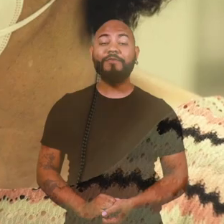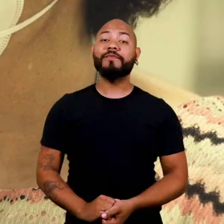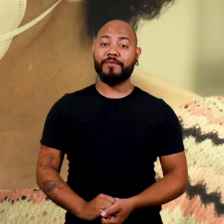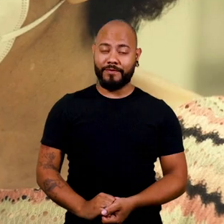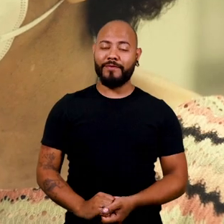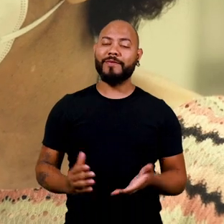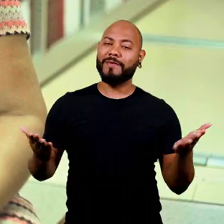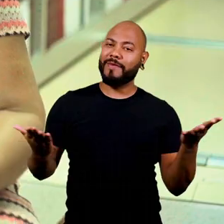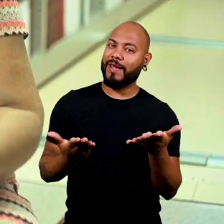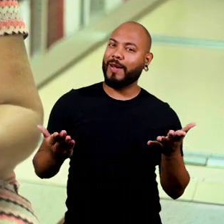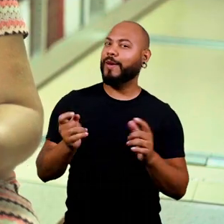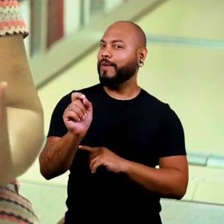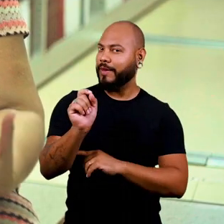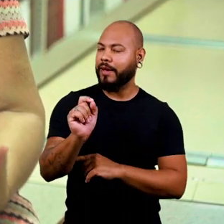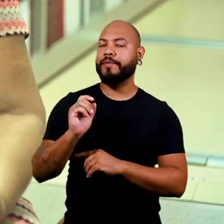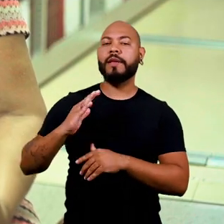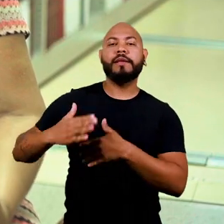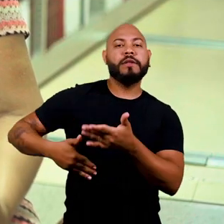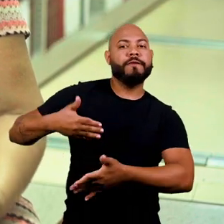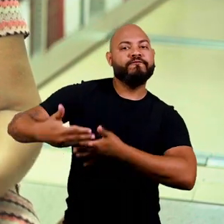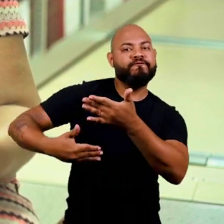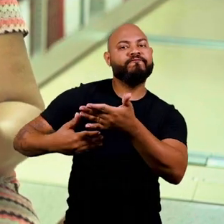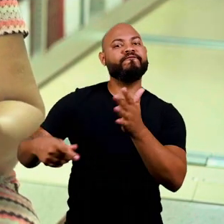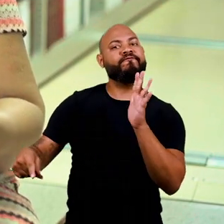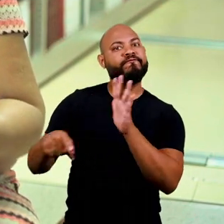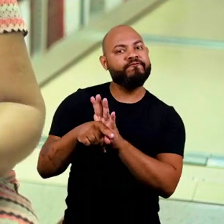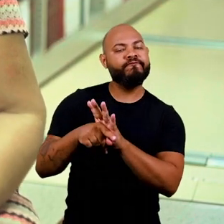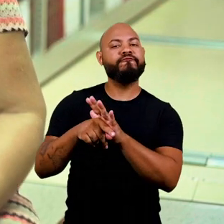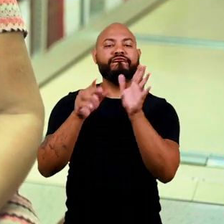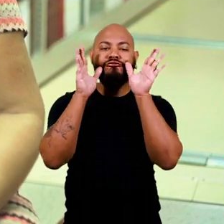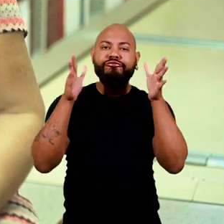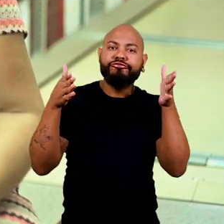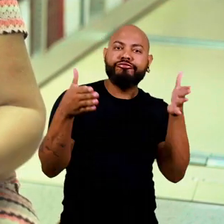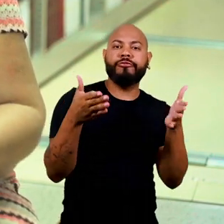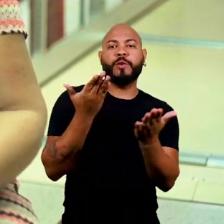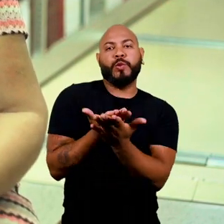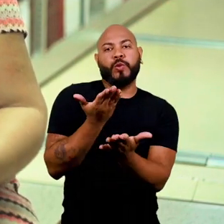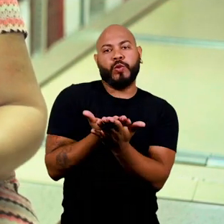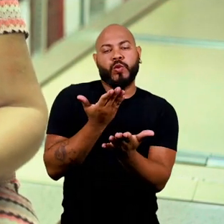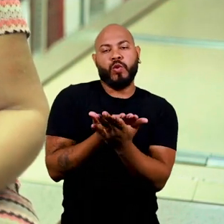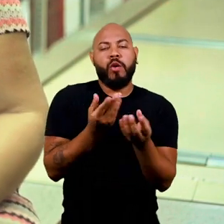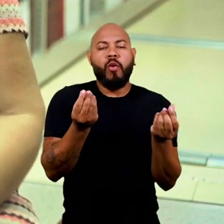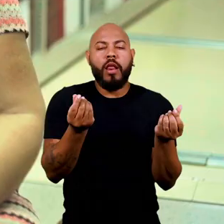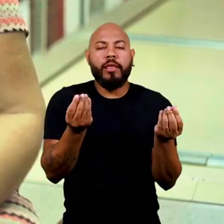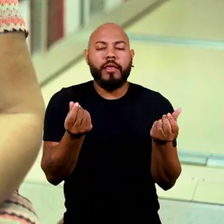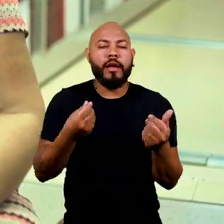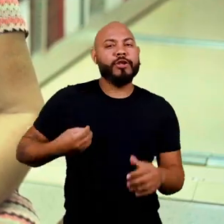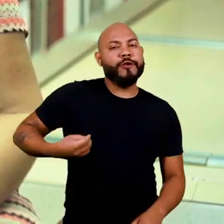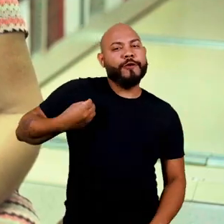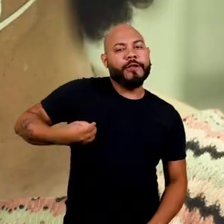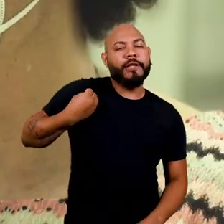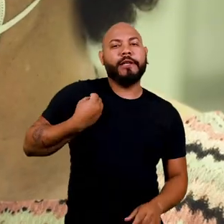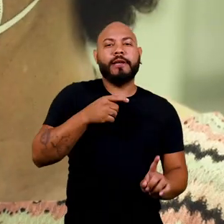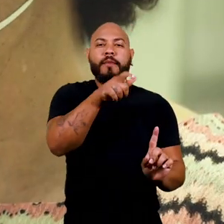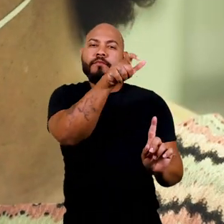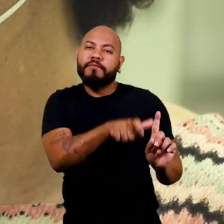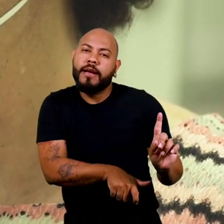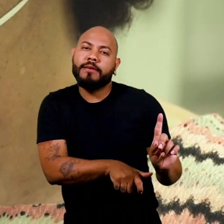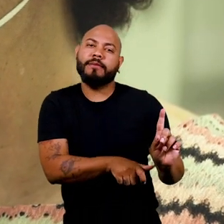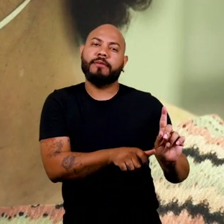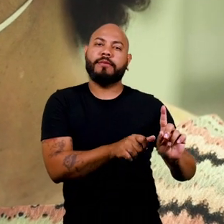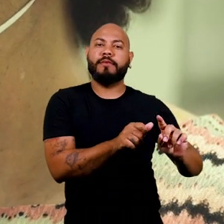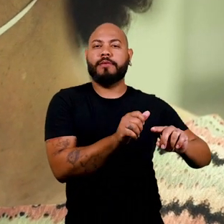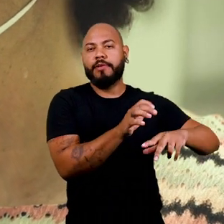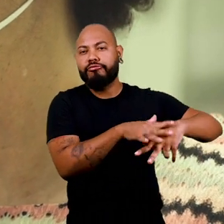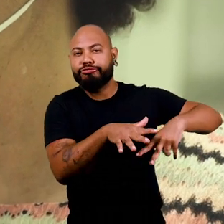Agora nós estamos desenvolvendo um estudo mais da qualidade de vida da família e dos pacientes, porque a gente sabe